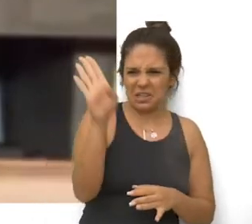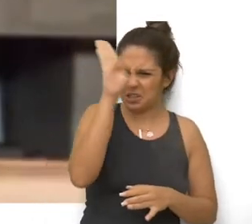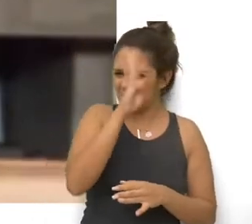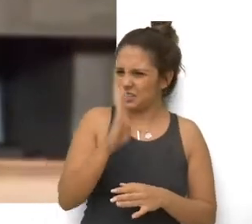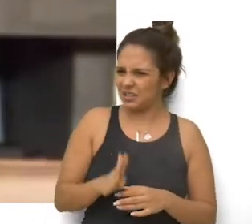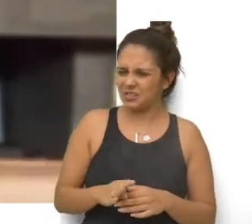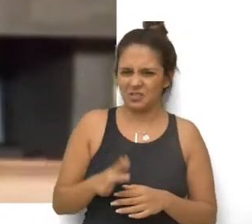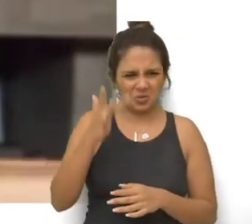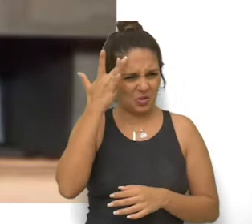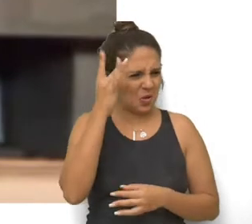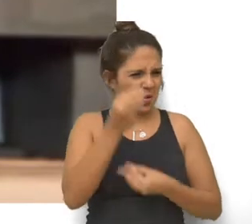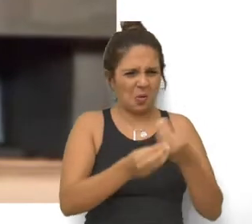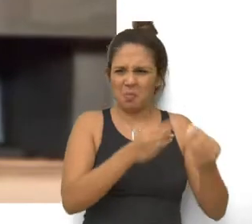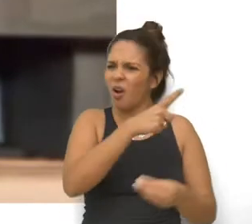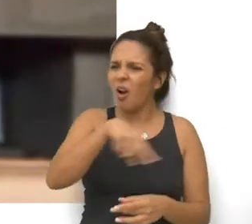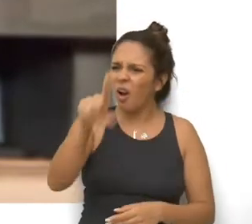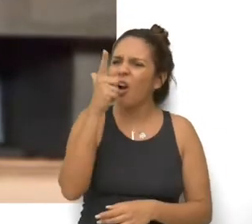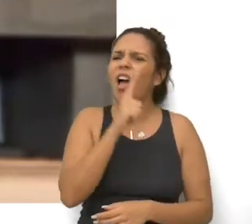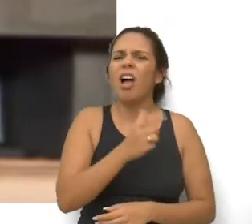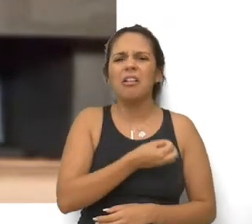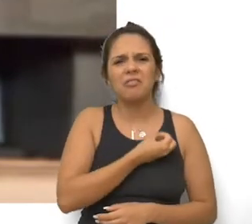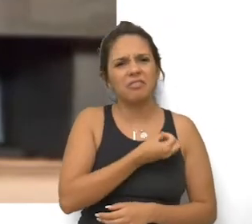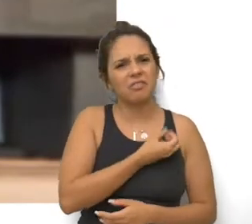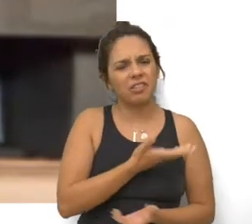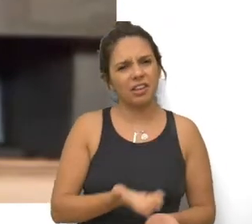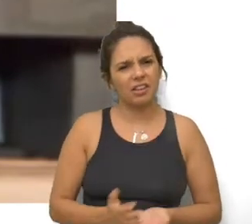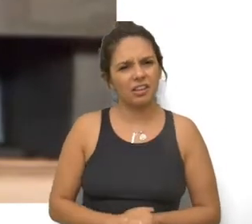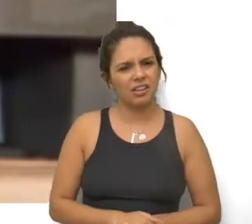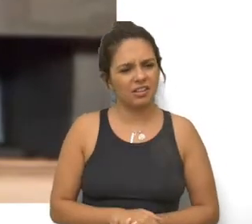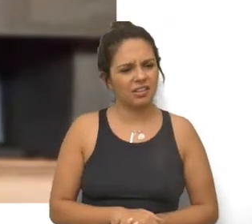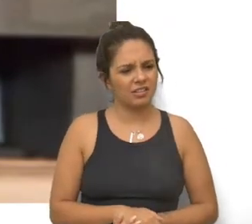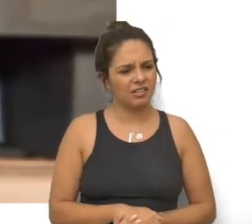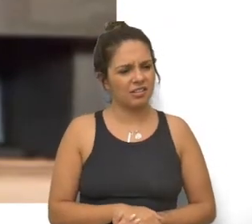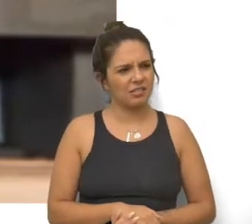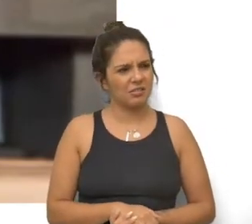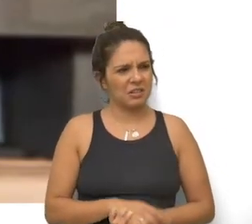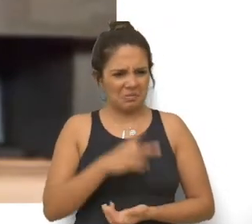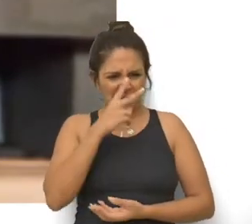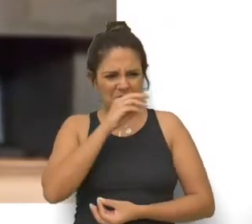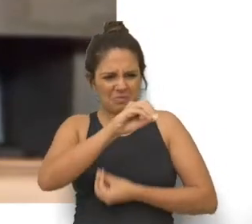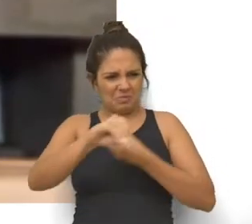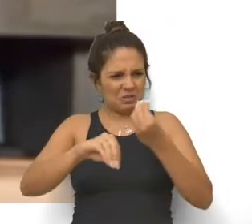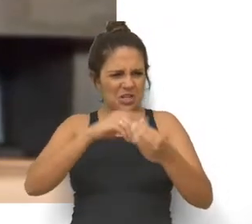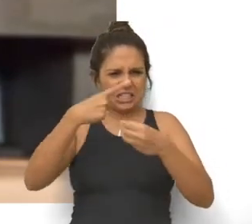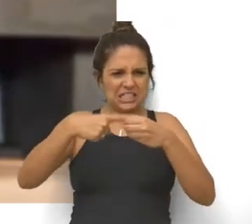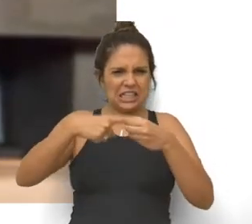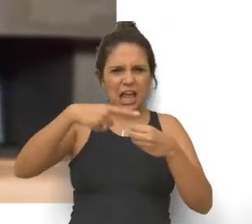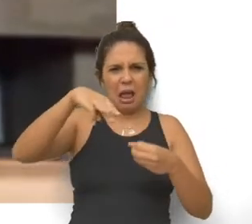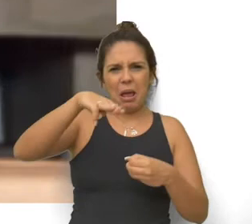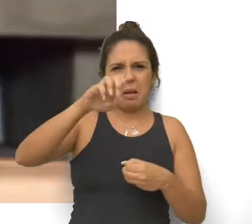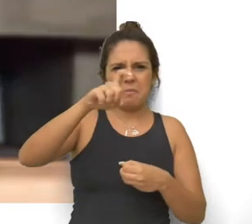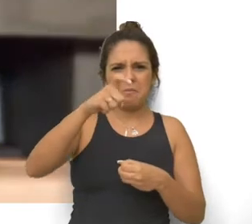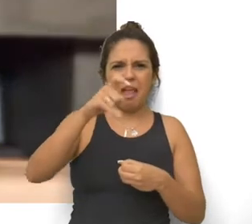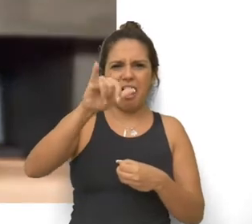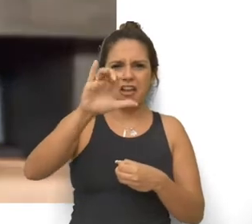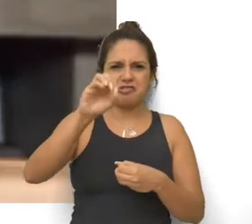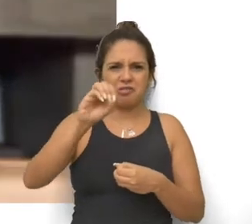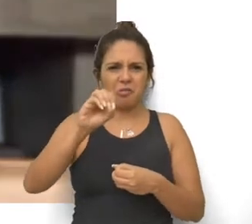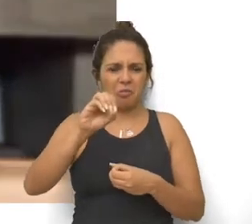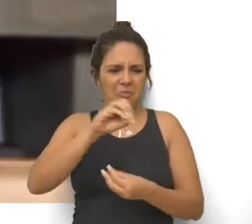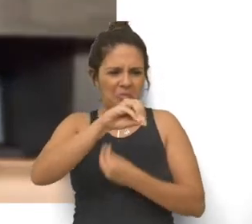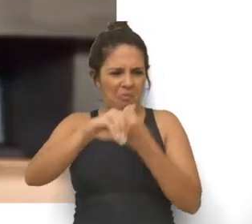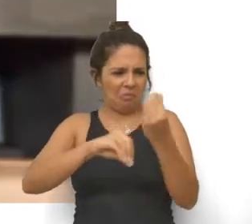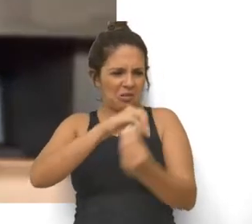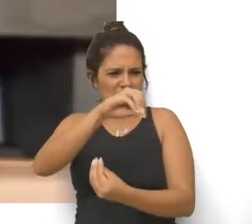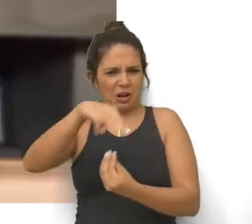Eu não sei como eles conseguem viver aqui. Parece meio cidade do México,